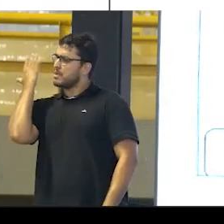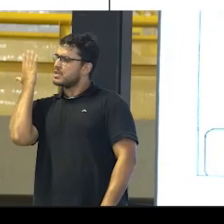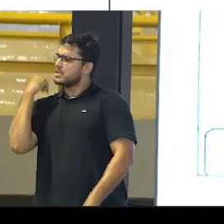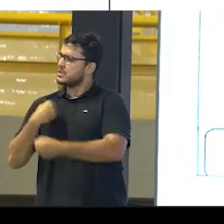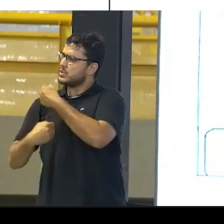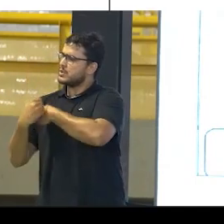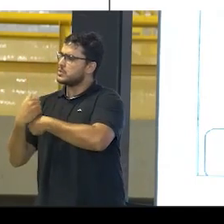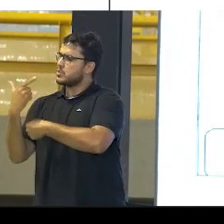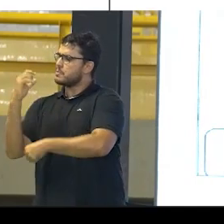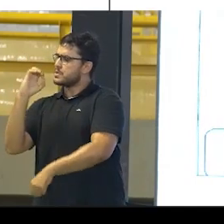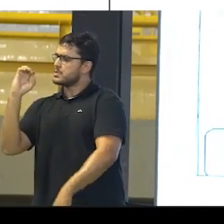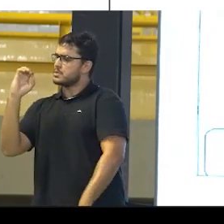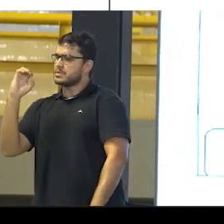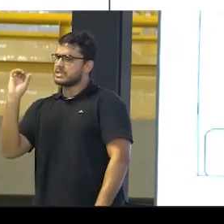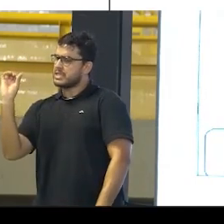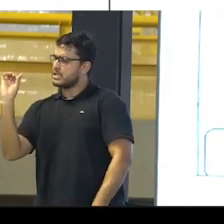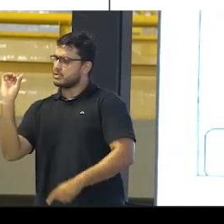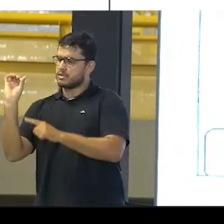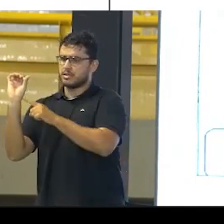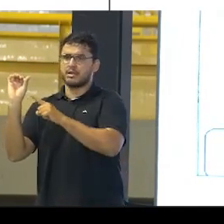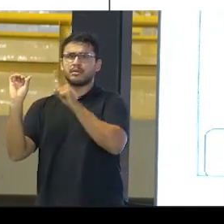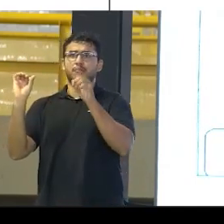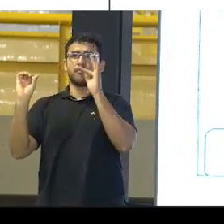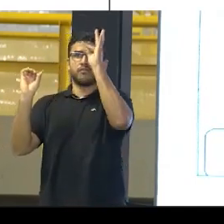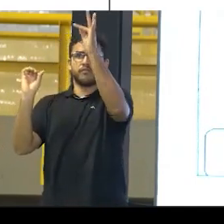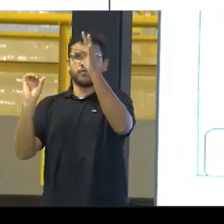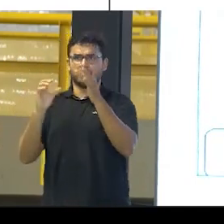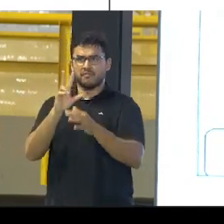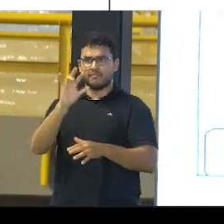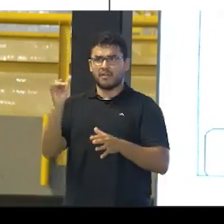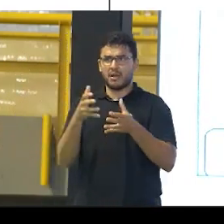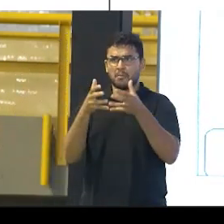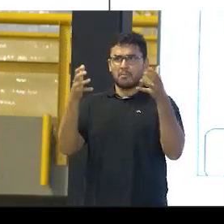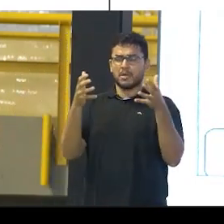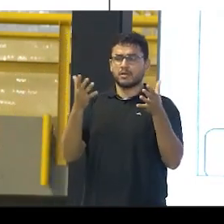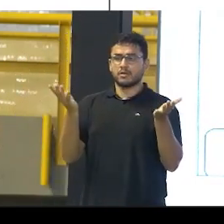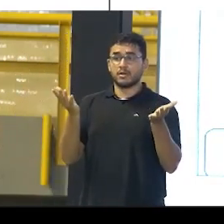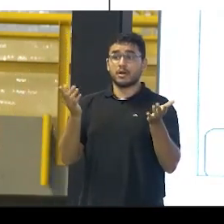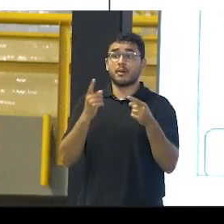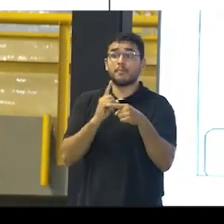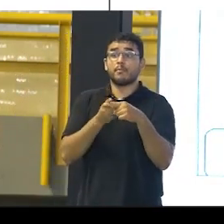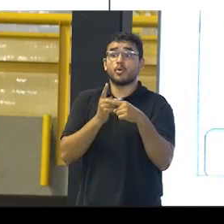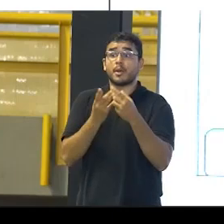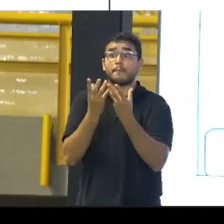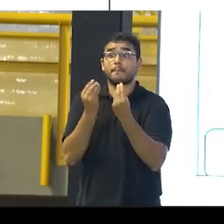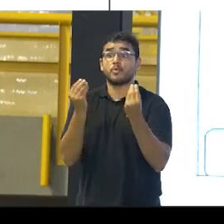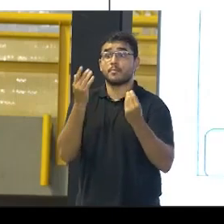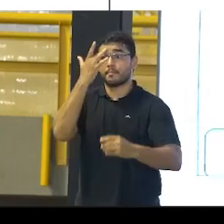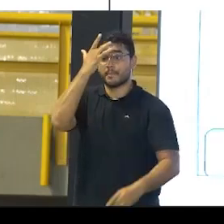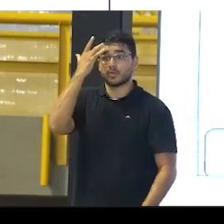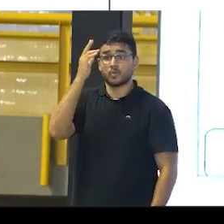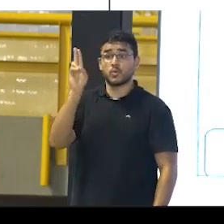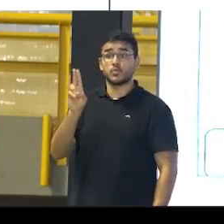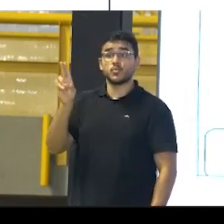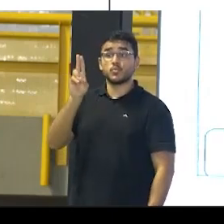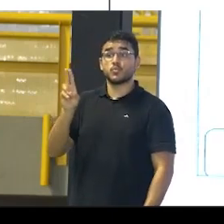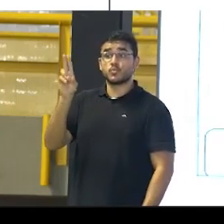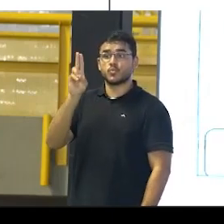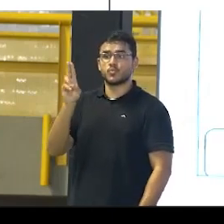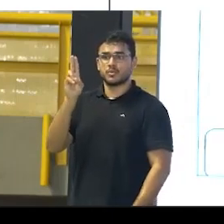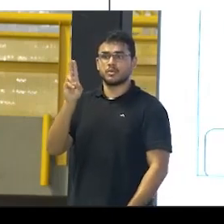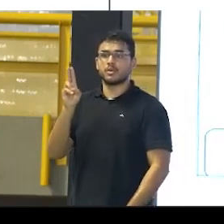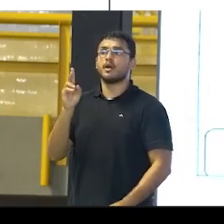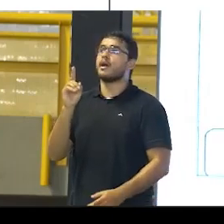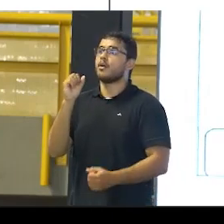de capacidade de poluição. Tá? Professor, a China é o país que mais usa hoje carvão mineral